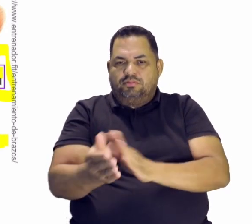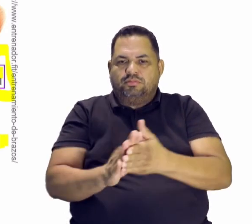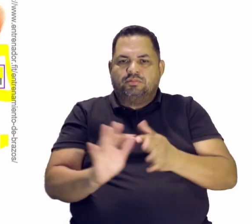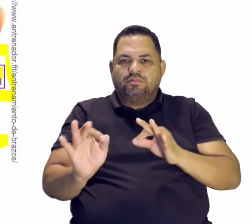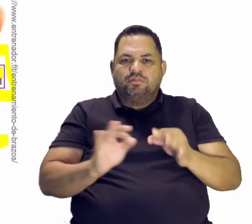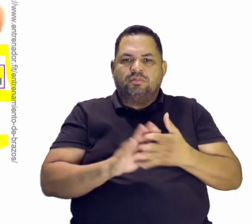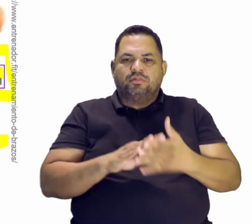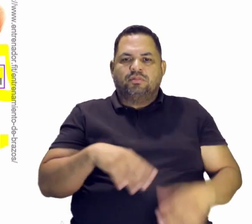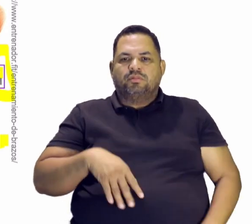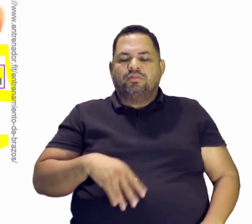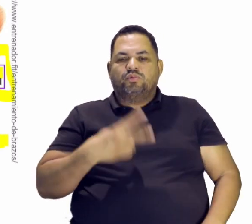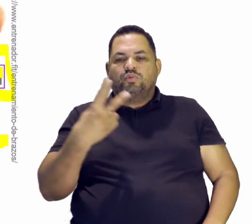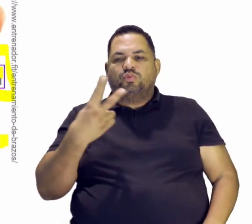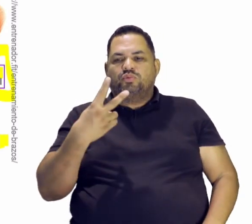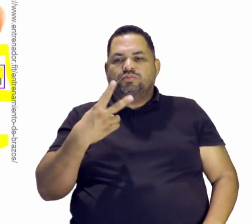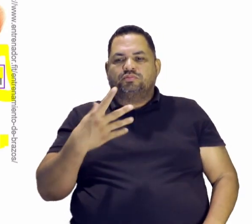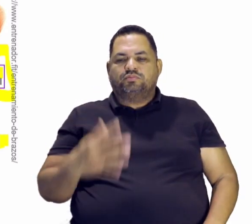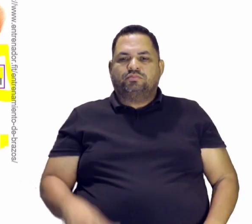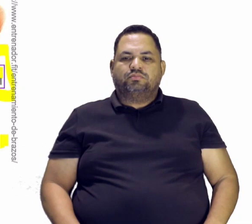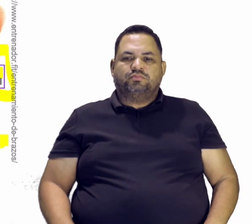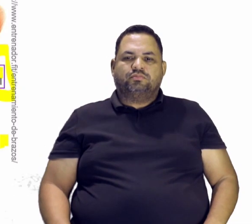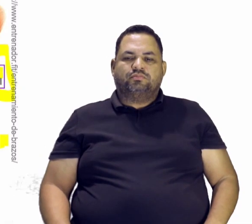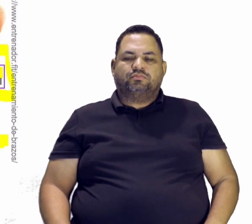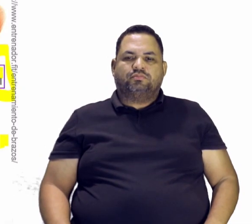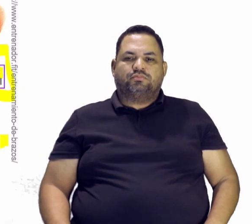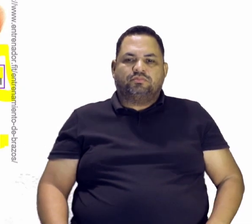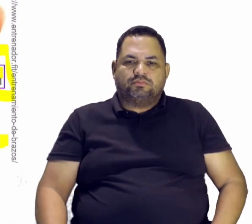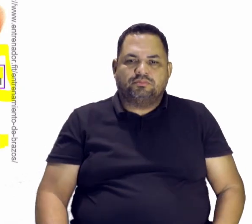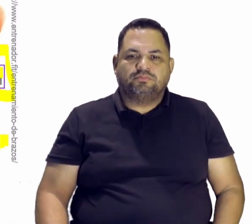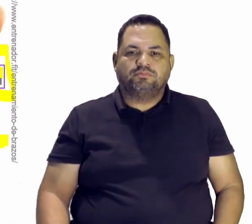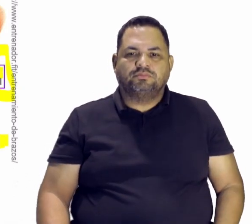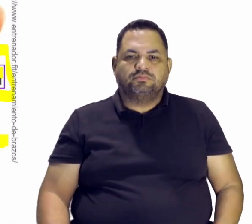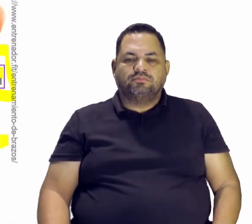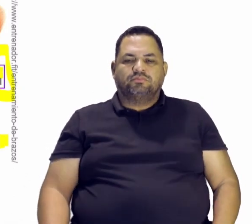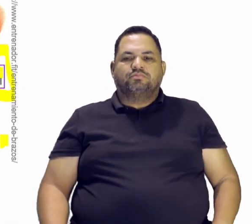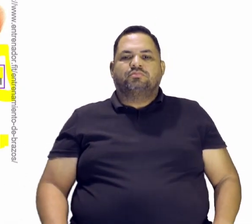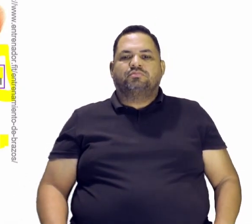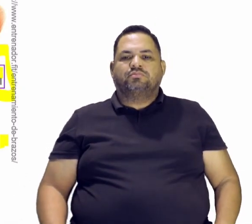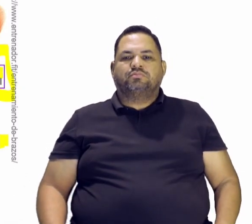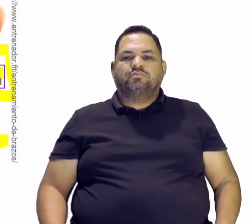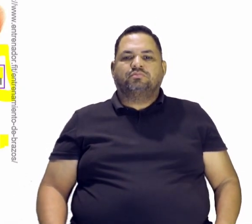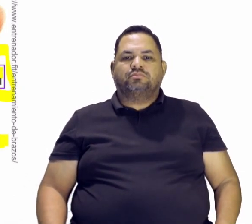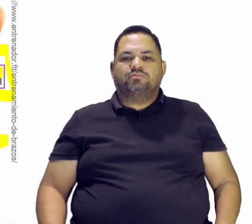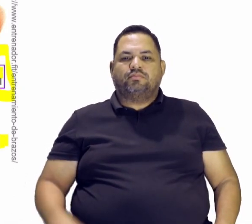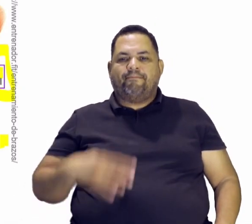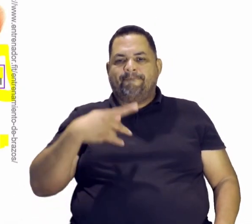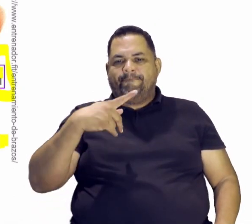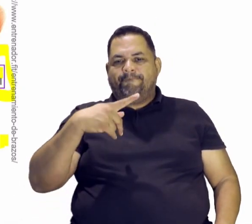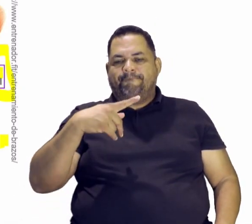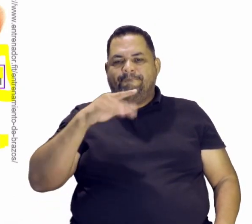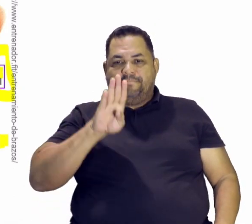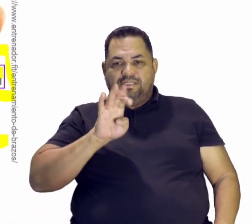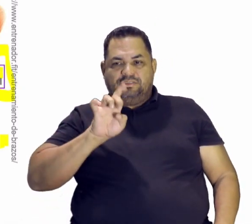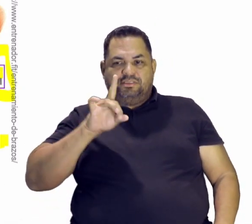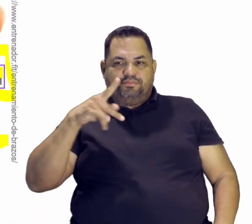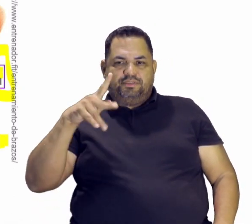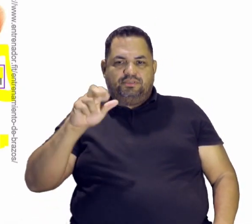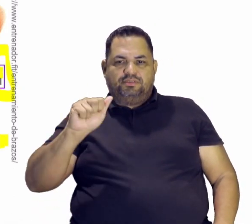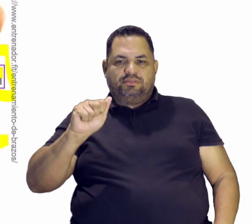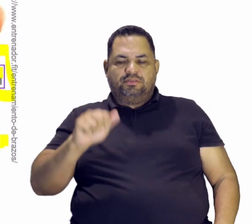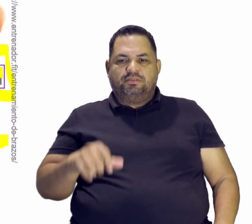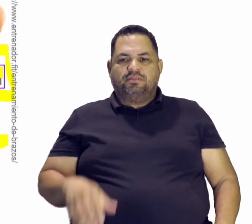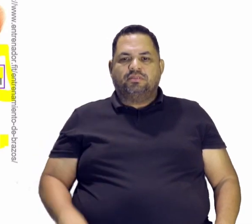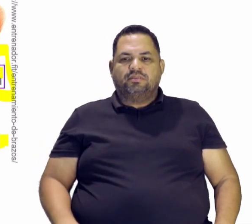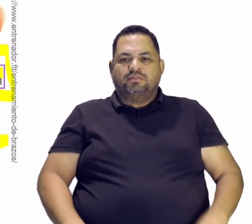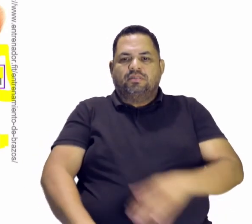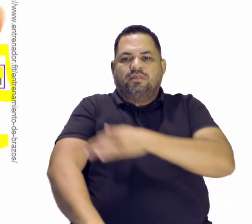de 2 músculos que estão ali unidinhos, muito coladinhos. Então, a gente chama ele de bíceps. E aqui atrás, eu tenho uma